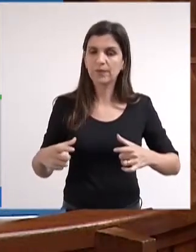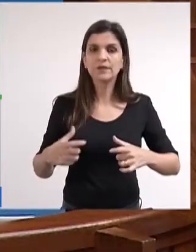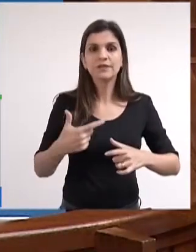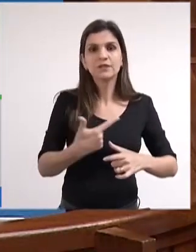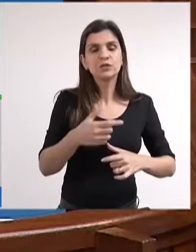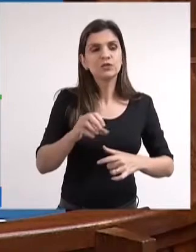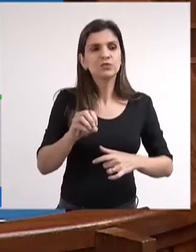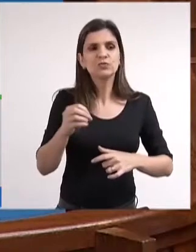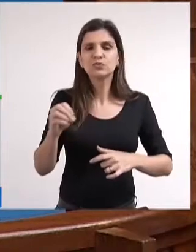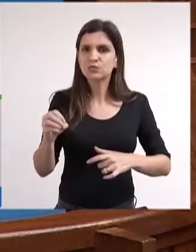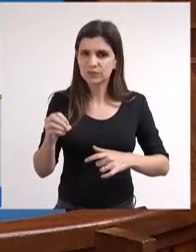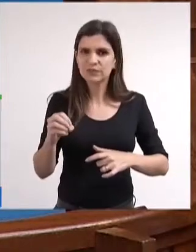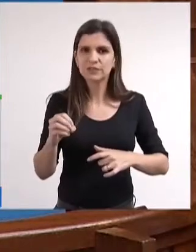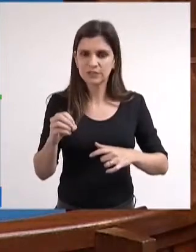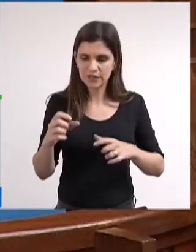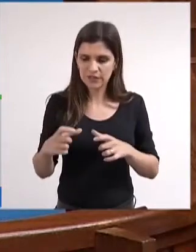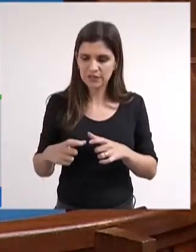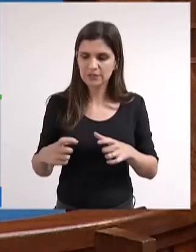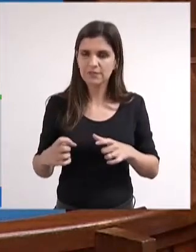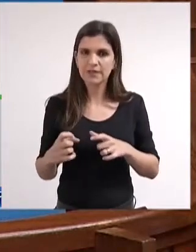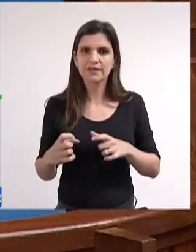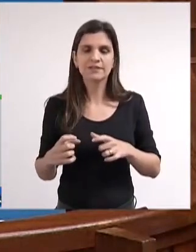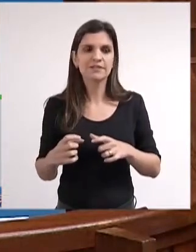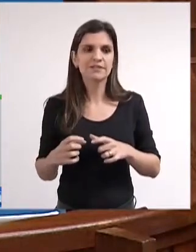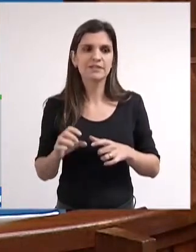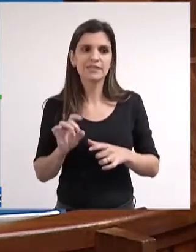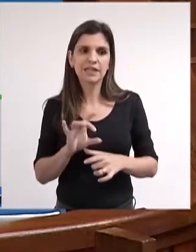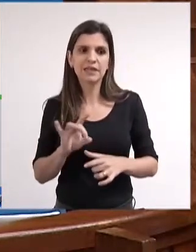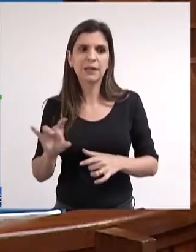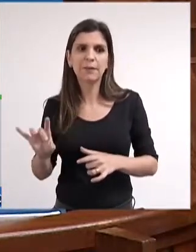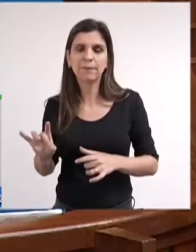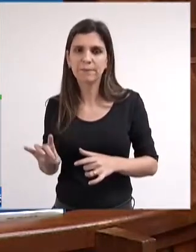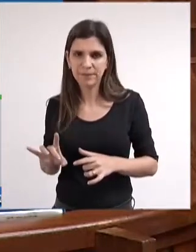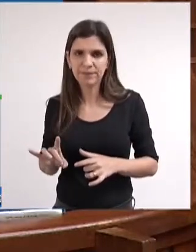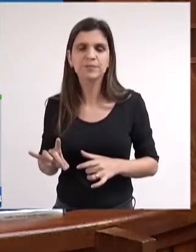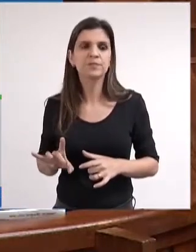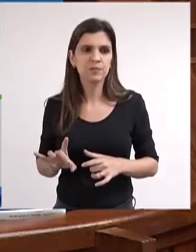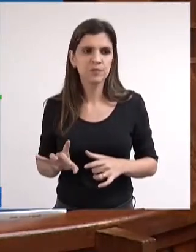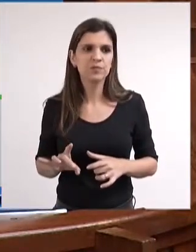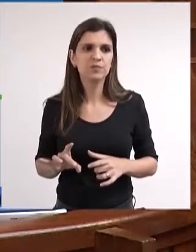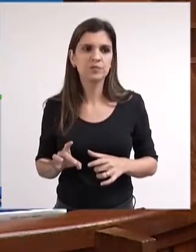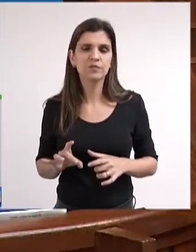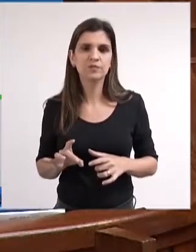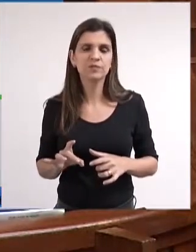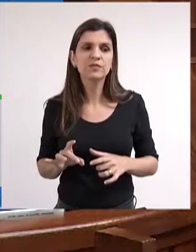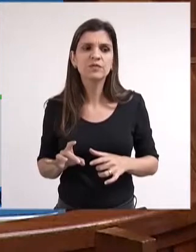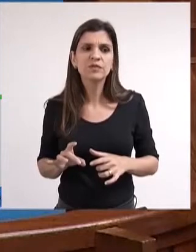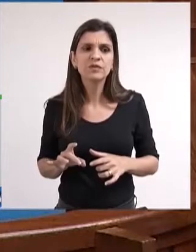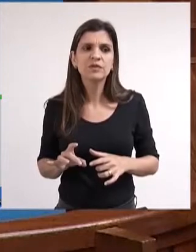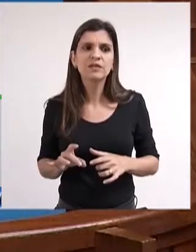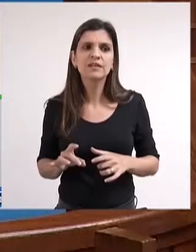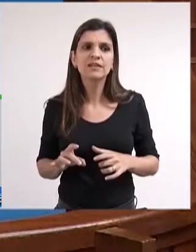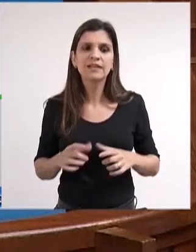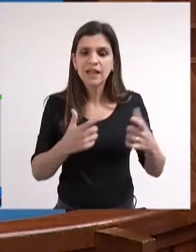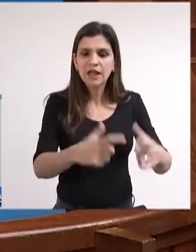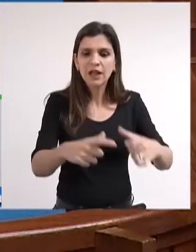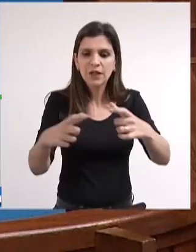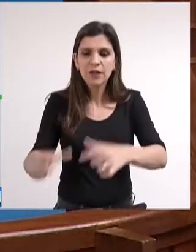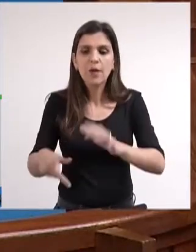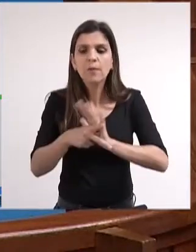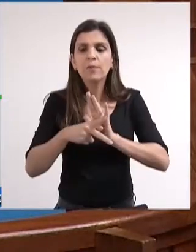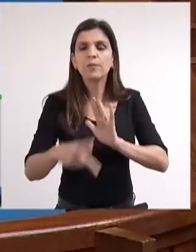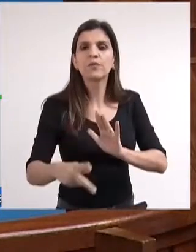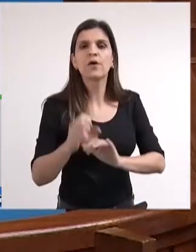microempresas individuais, e elas aproveitaram o serviço oferecido nas 4 salas do empreendedor instaladas na cada uma das incubadoras do